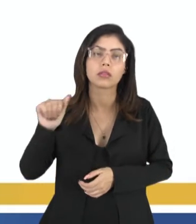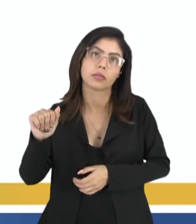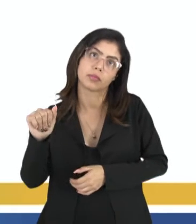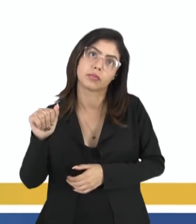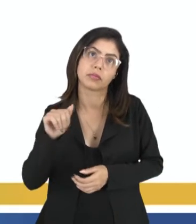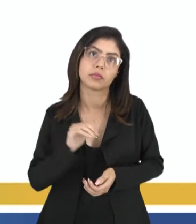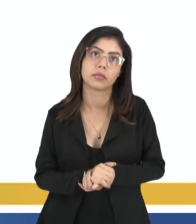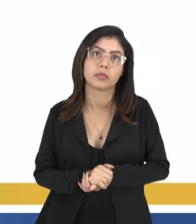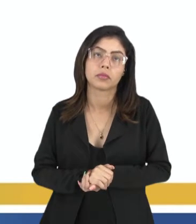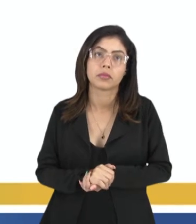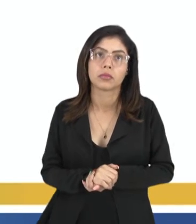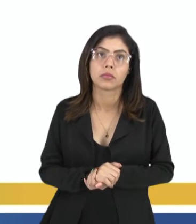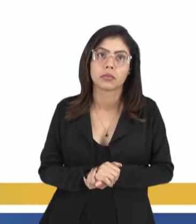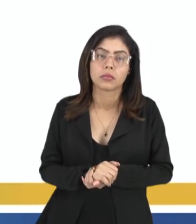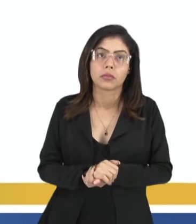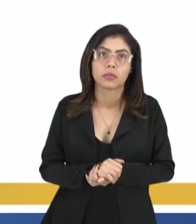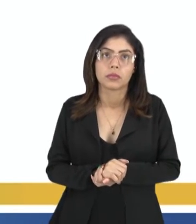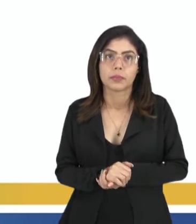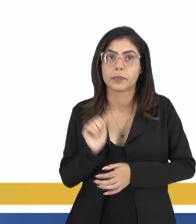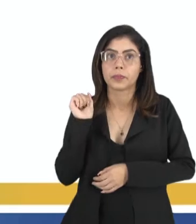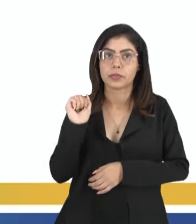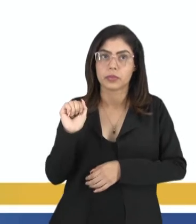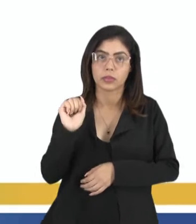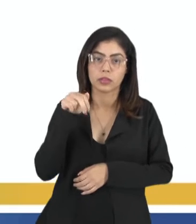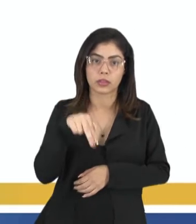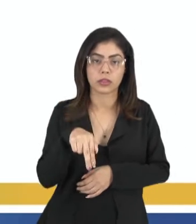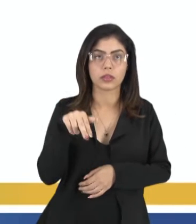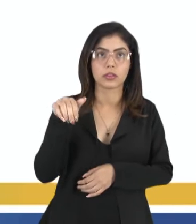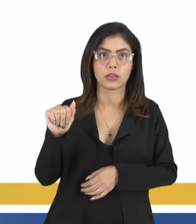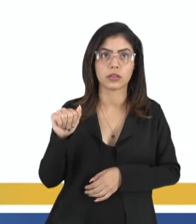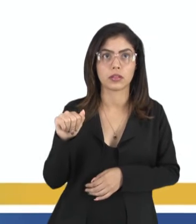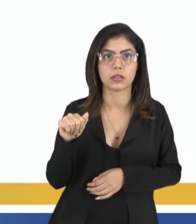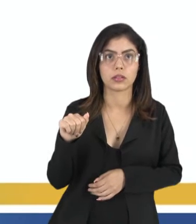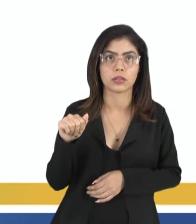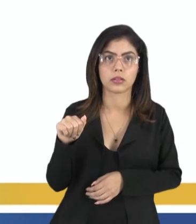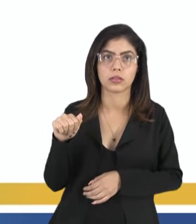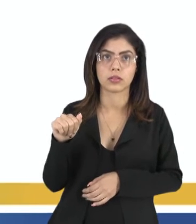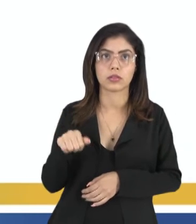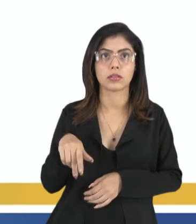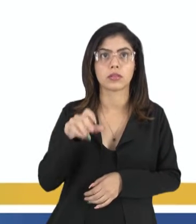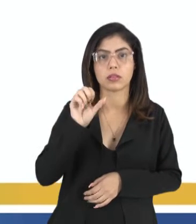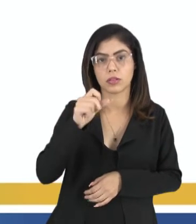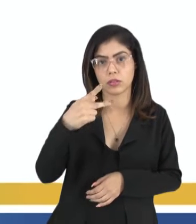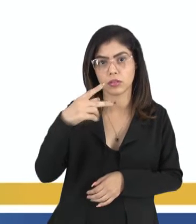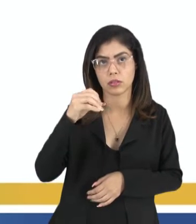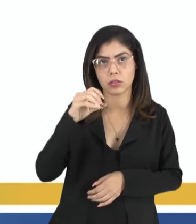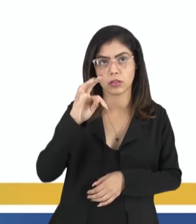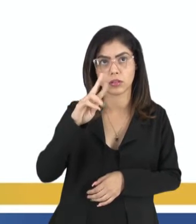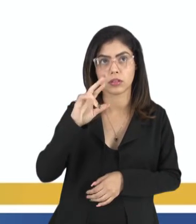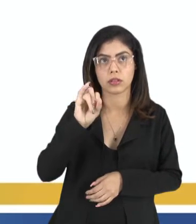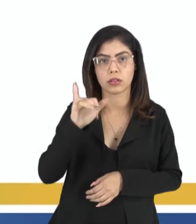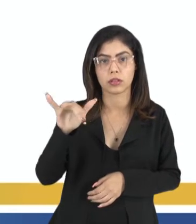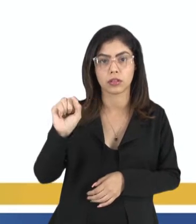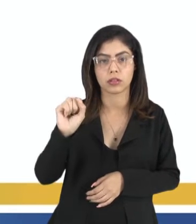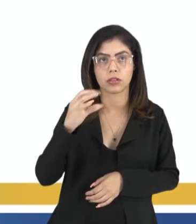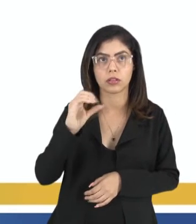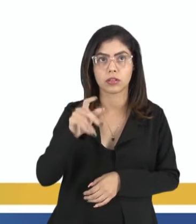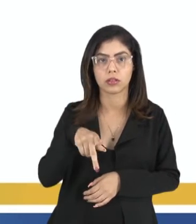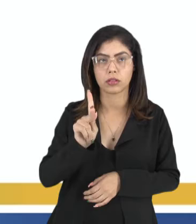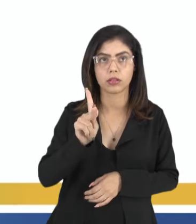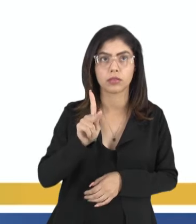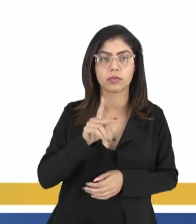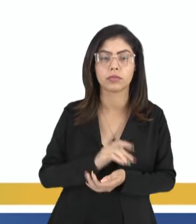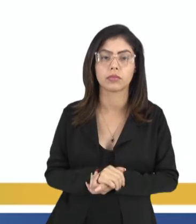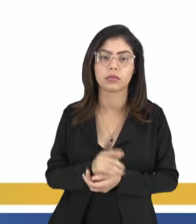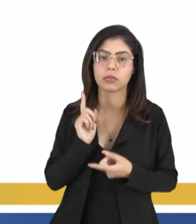é representado pela letra letra N, o A, nós temos o potássio, que é representado pela letra K,